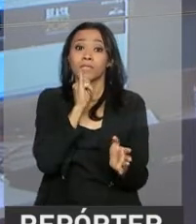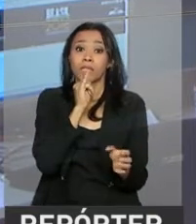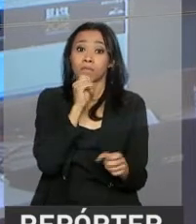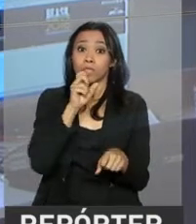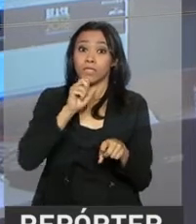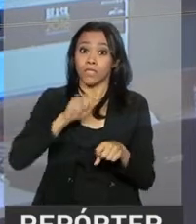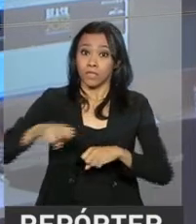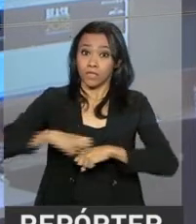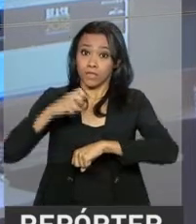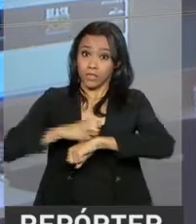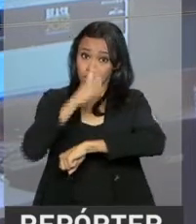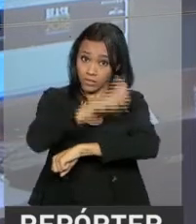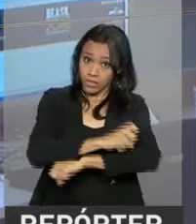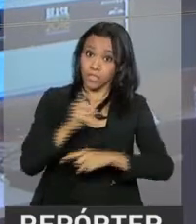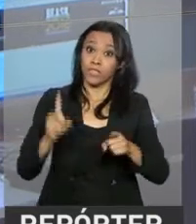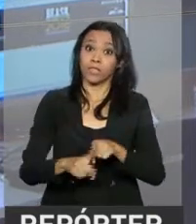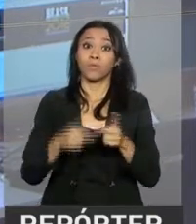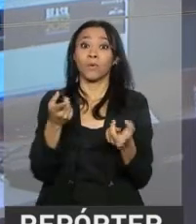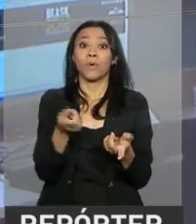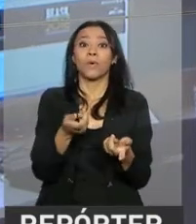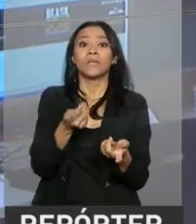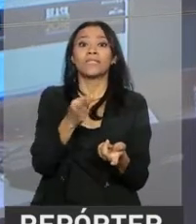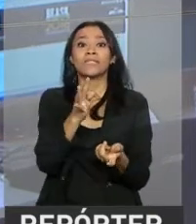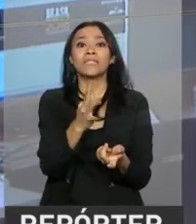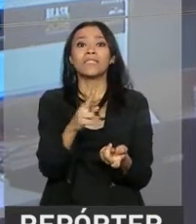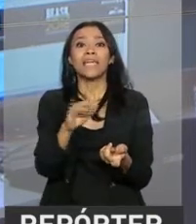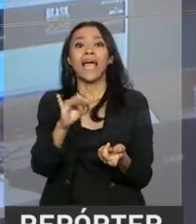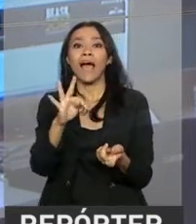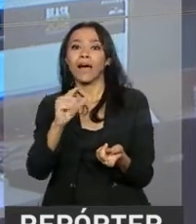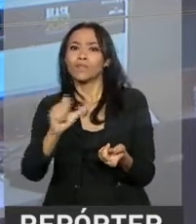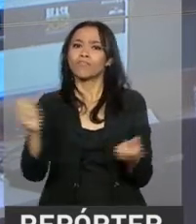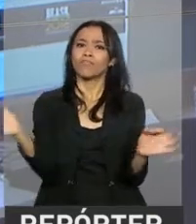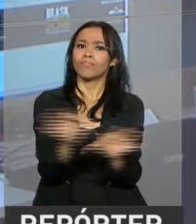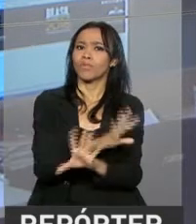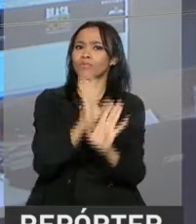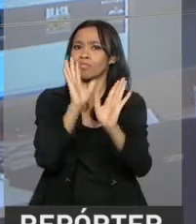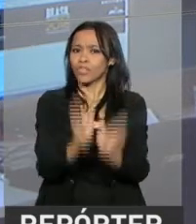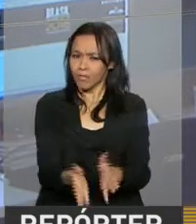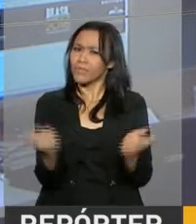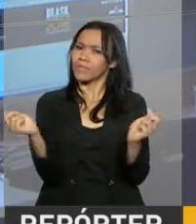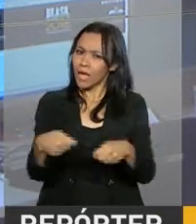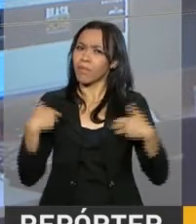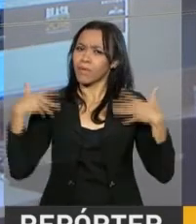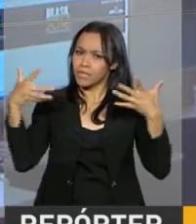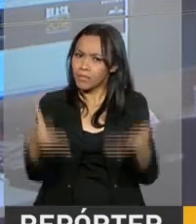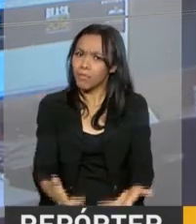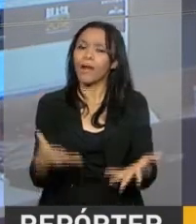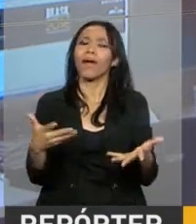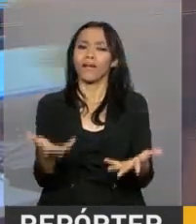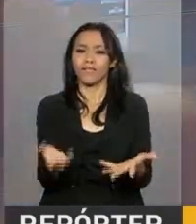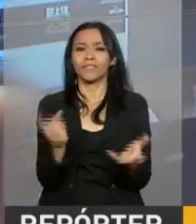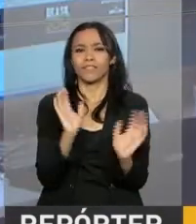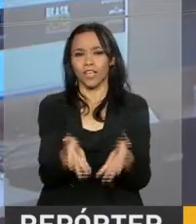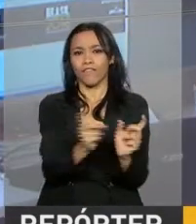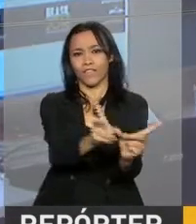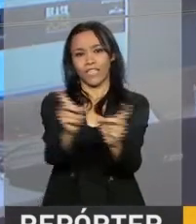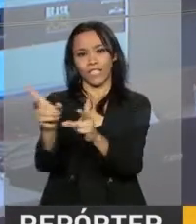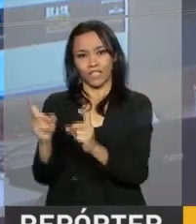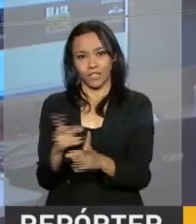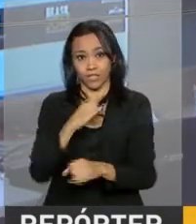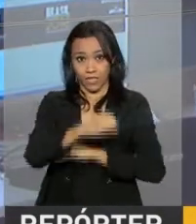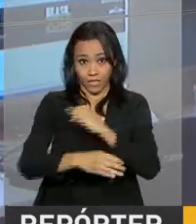como ciclismo de pista e triatlo já esgotaram Mas ainda dá tempo de participar da festa Olímpica as entradas estão sendo vendidas